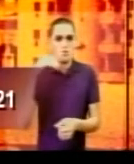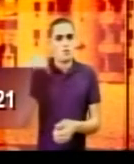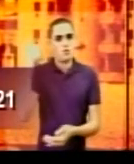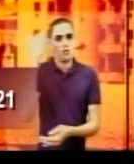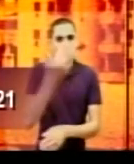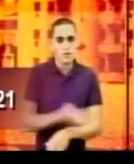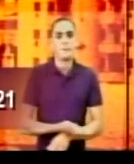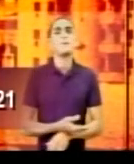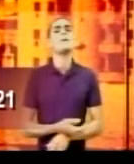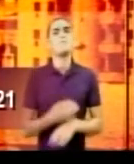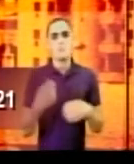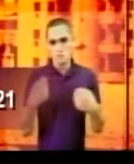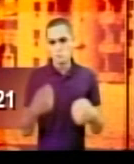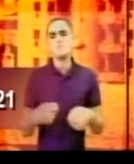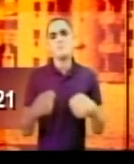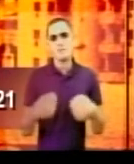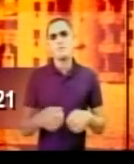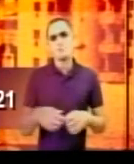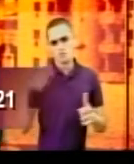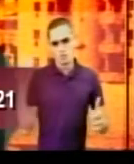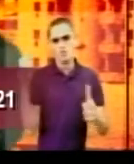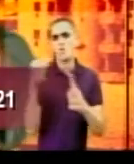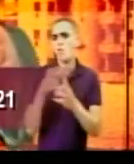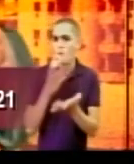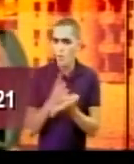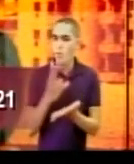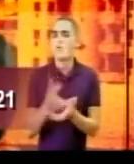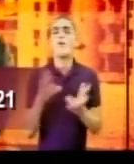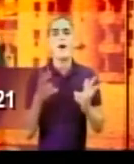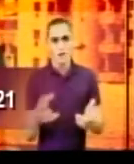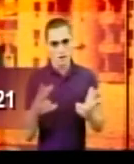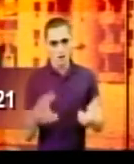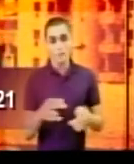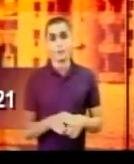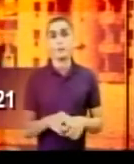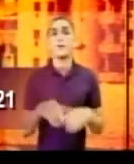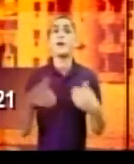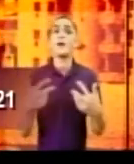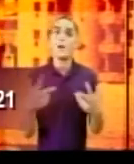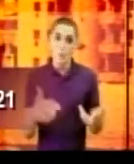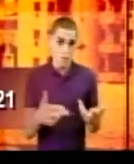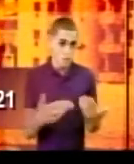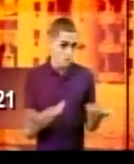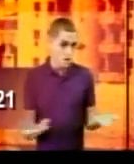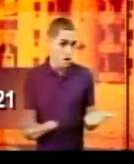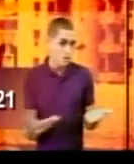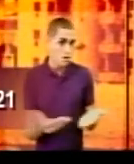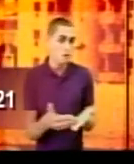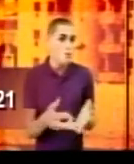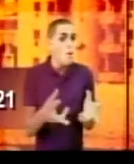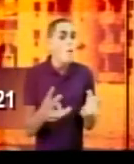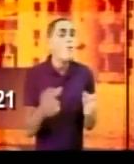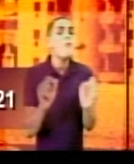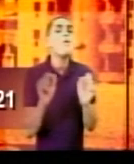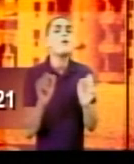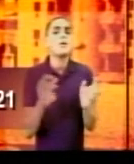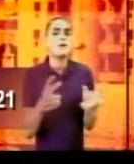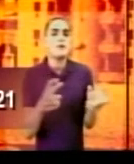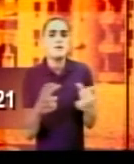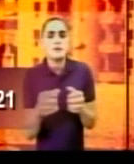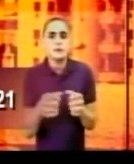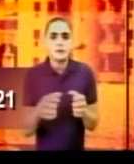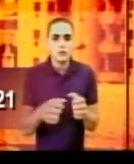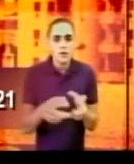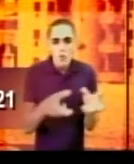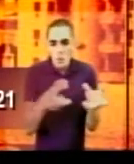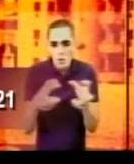assim. Vamos, como fizemos agora, observamos que estava aumentando o número de casos,